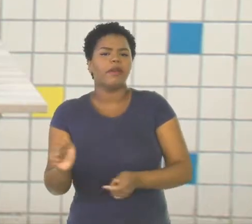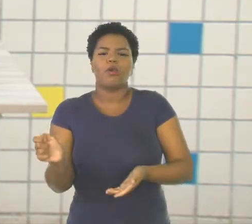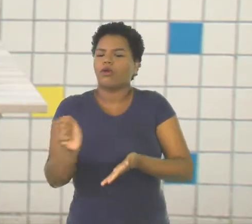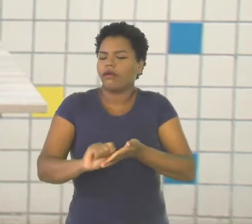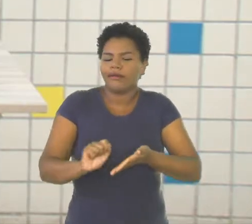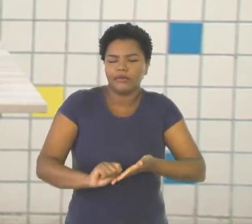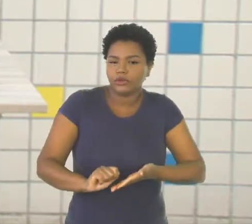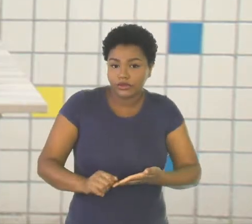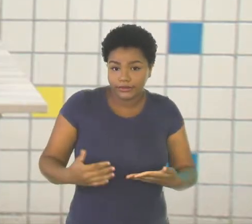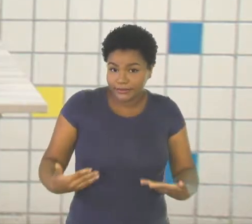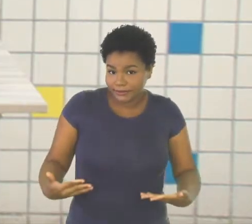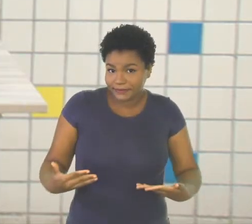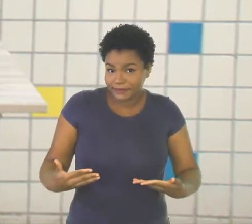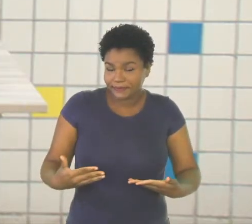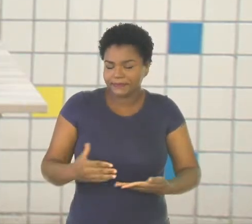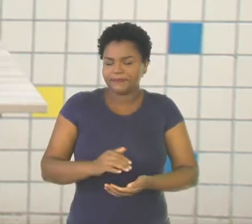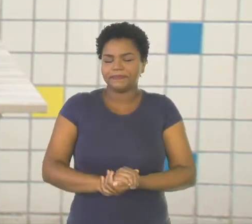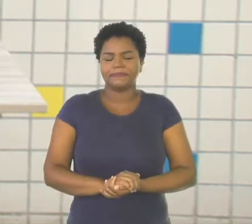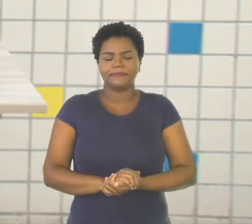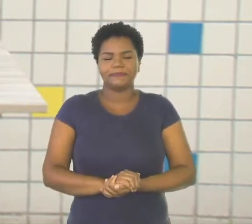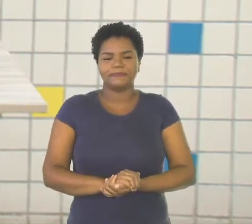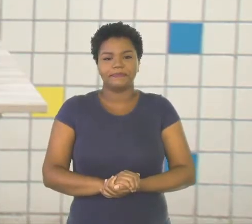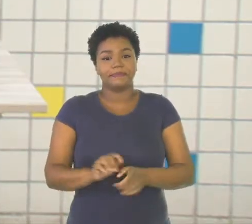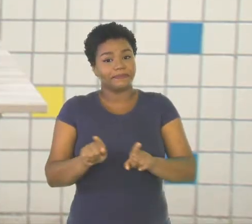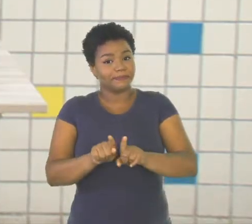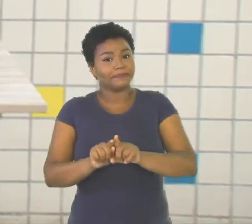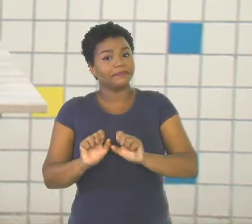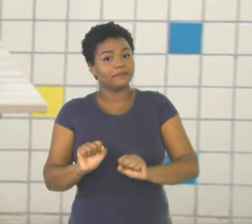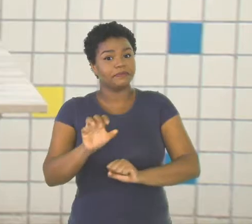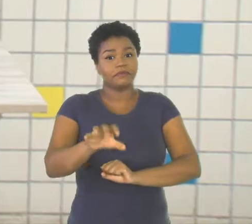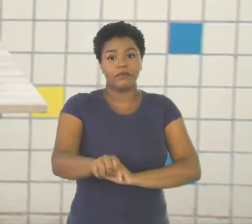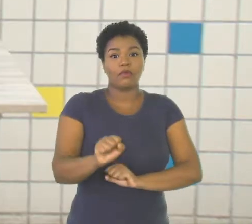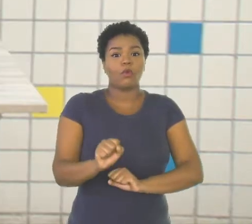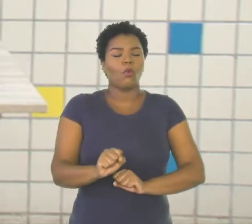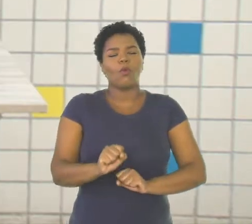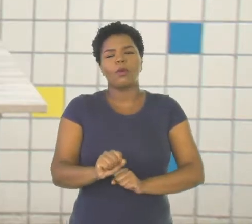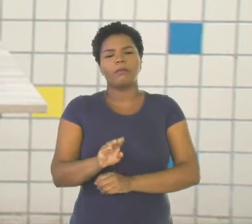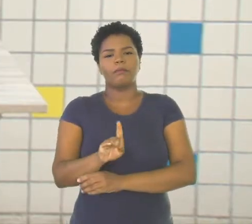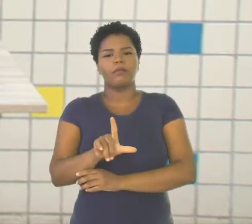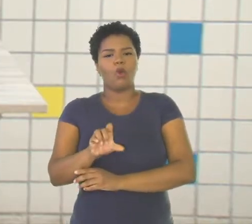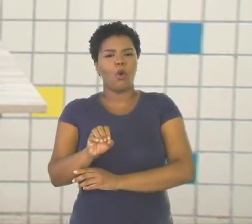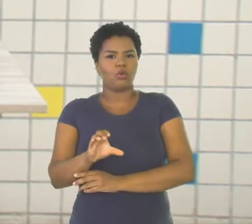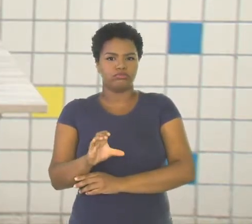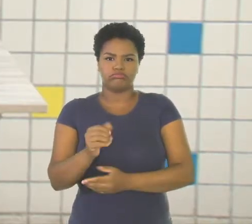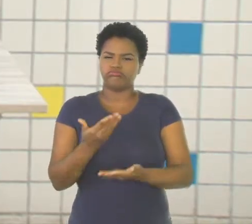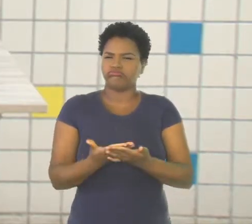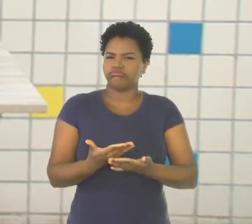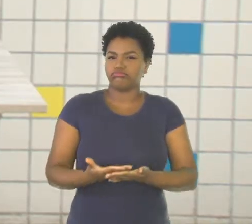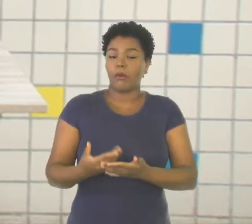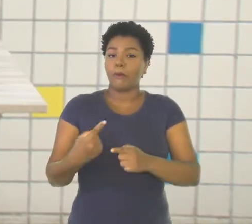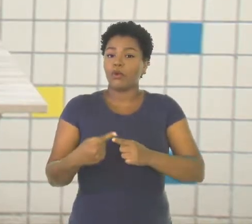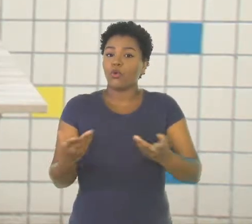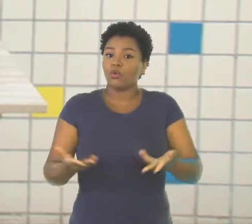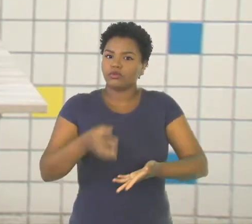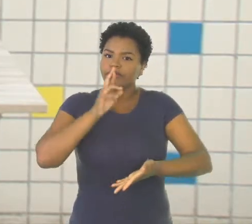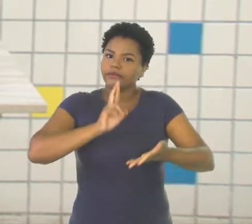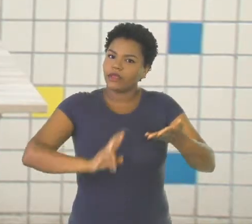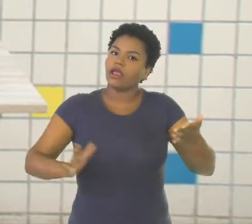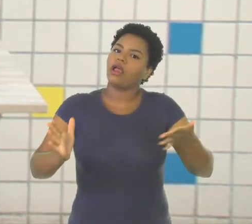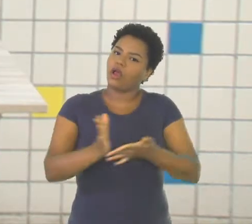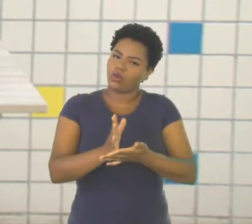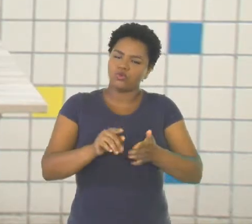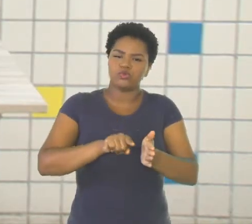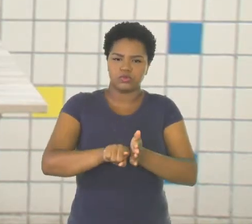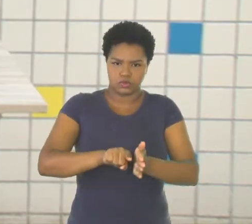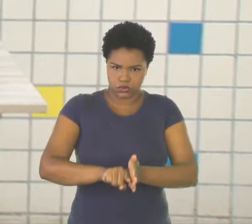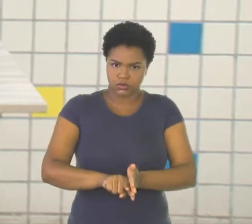suas anotações. Você também pode pegar o seu bloco de estudo, porque hoje vamos responder algumas